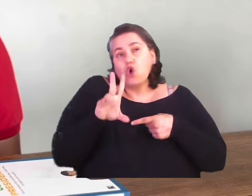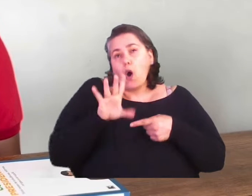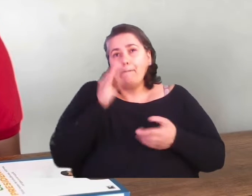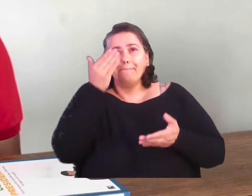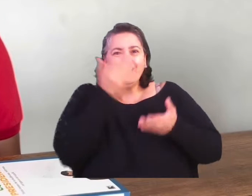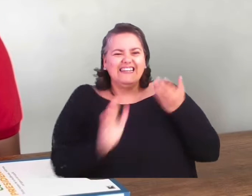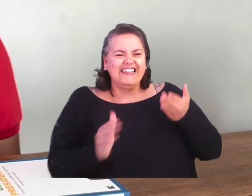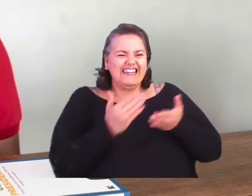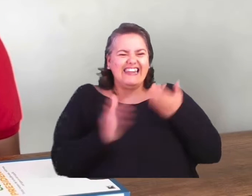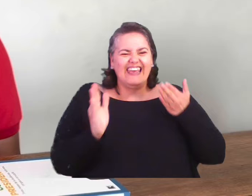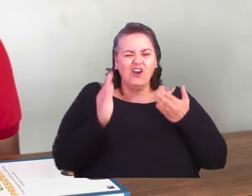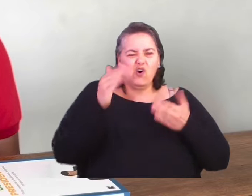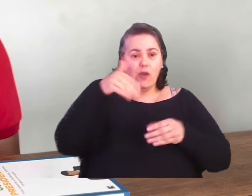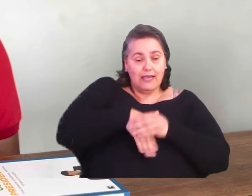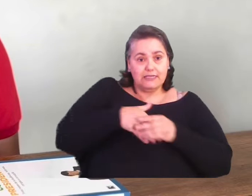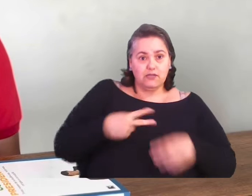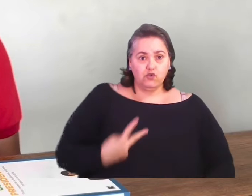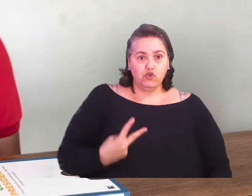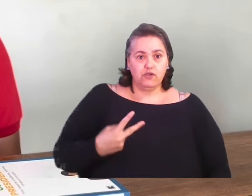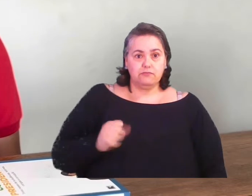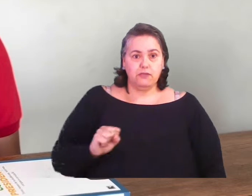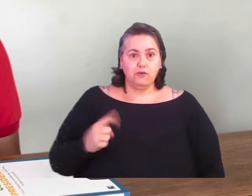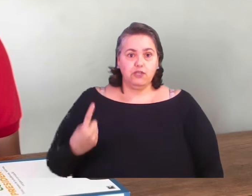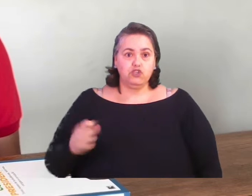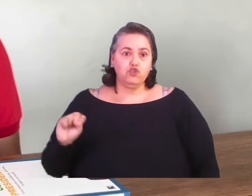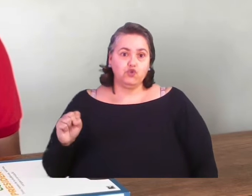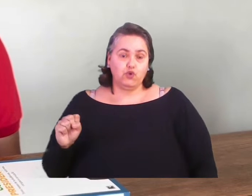de 2018.